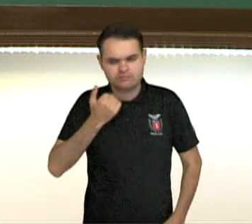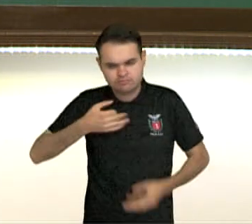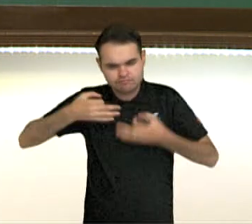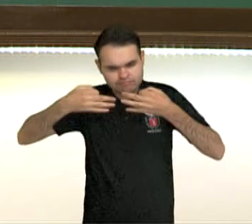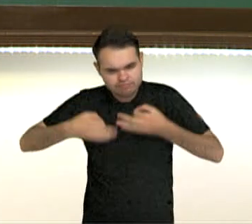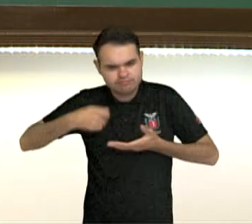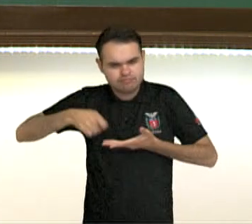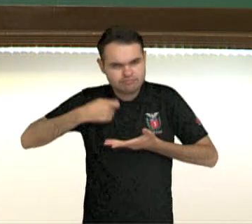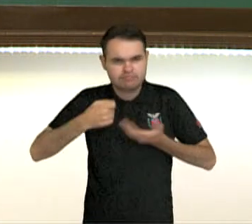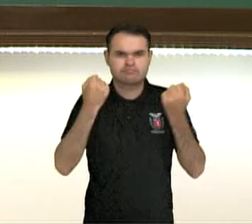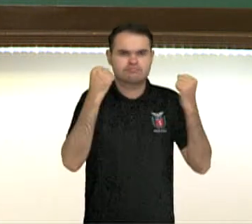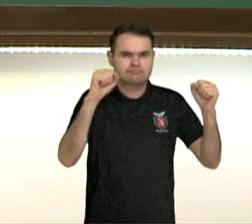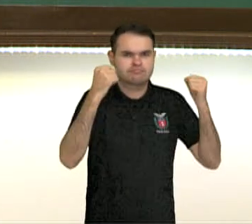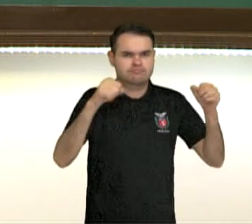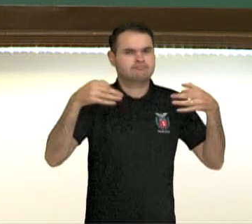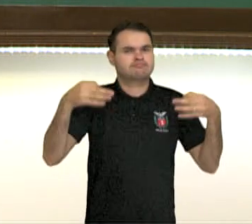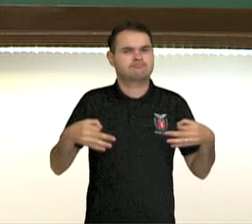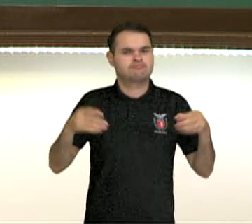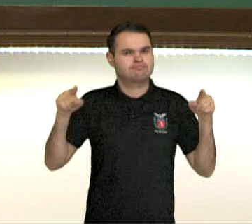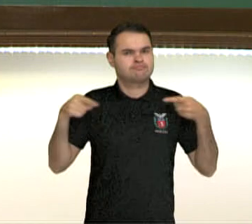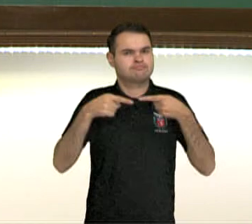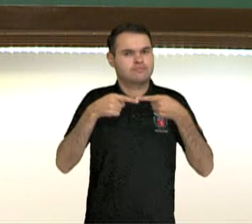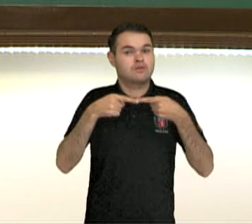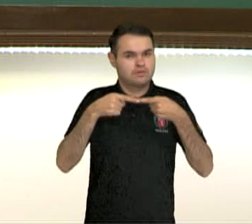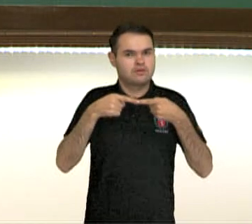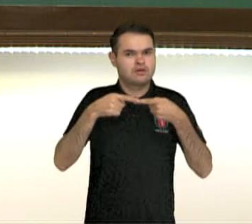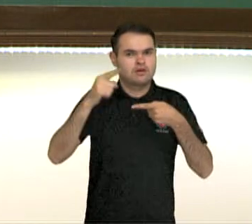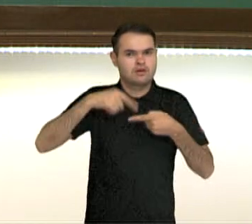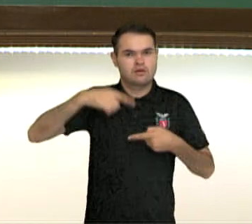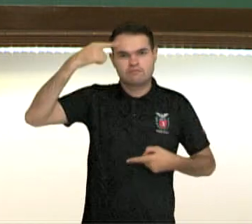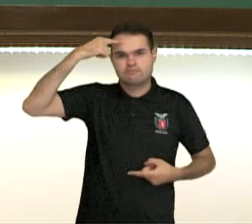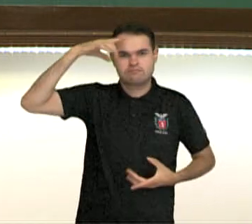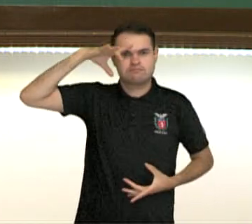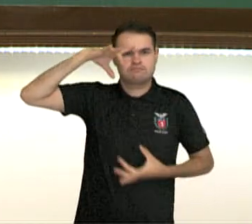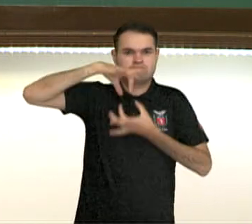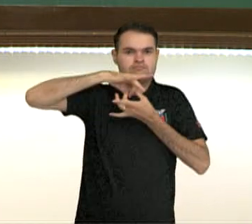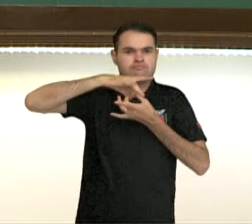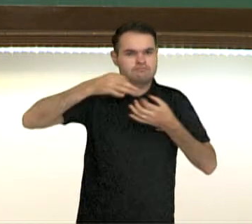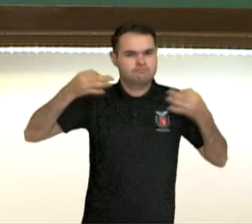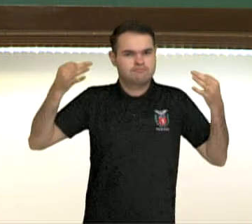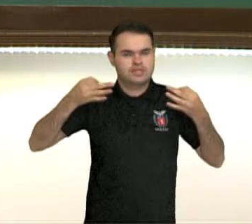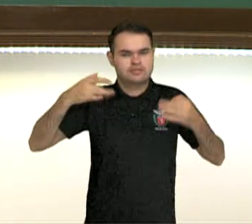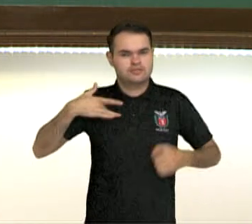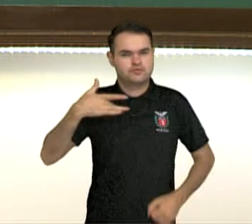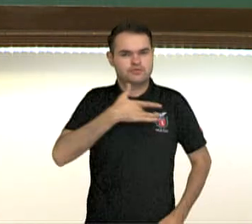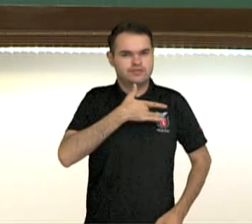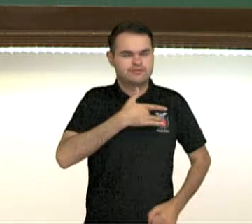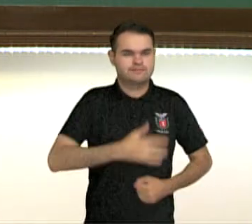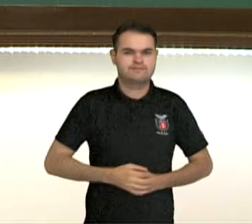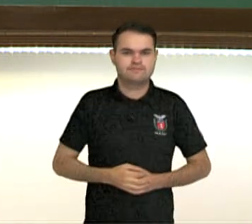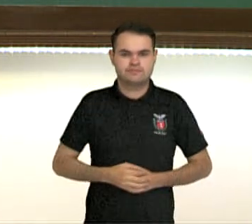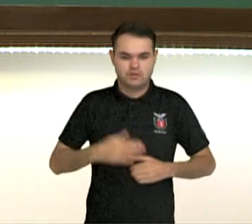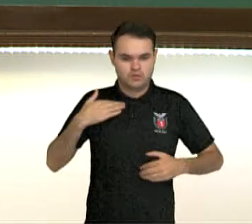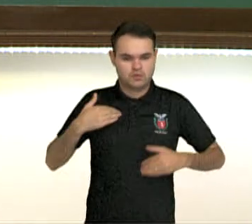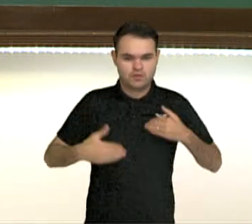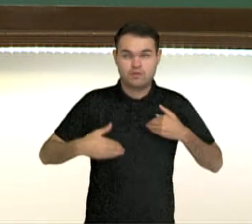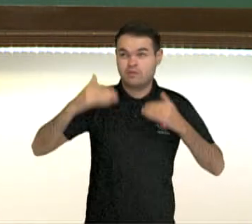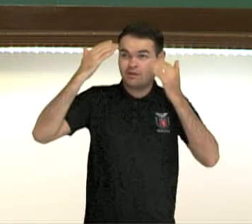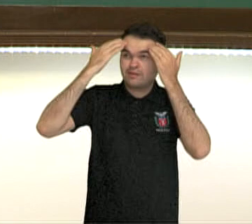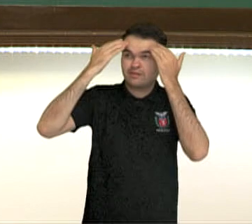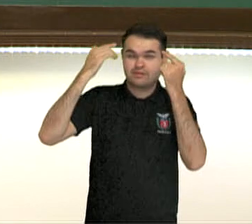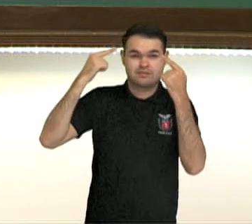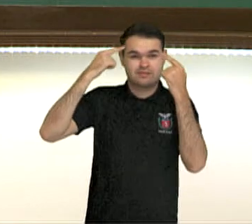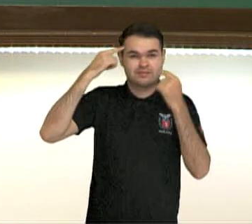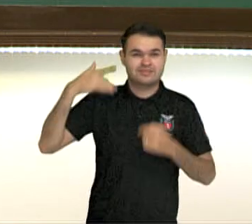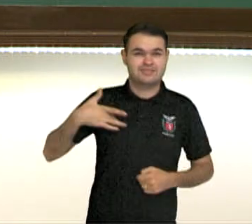se exercitando. É isso aí, vamos manter a cabeça e o corpo muito bem saudável. Falando em cabeça saudável, hoje vamos